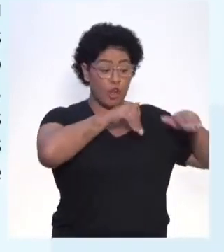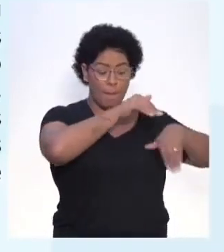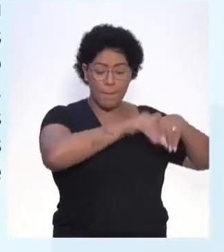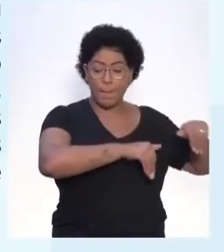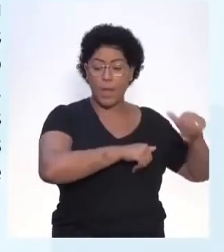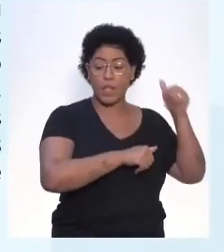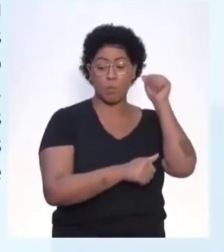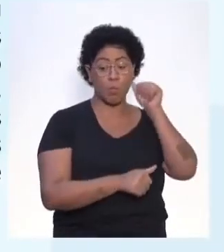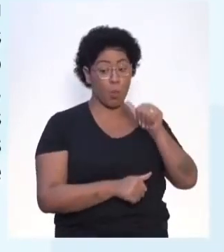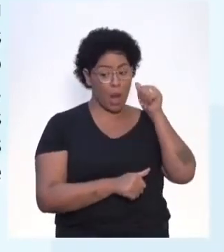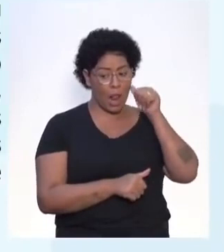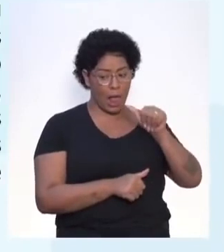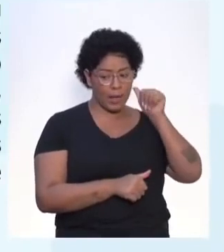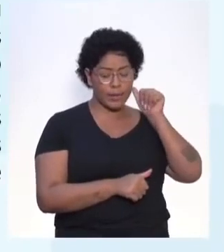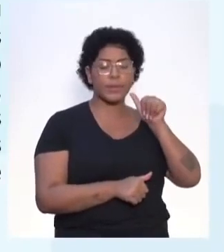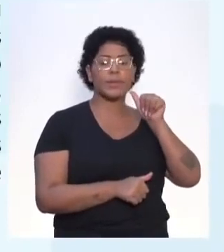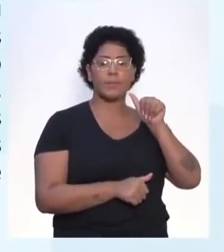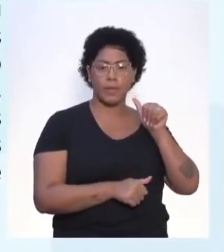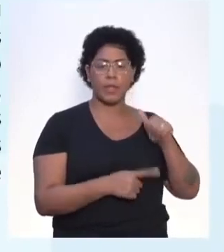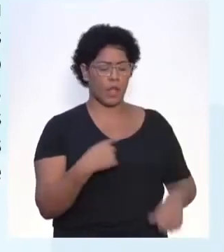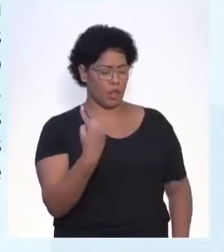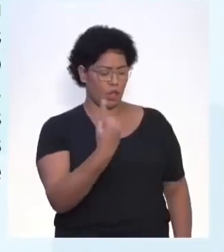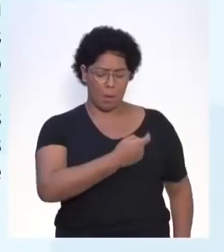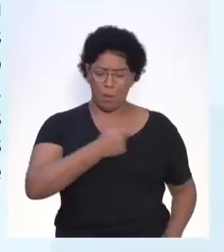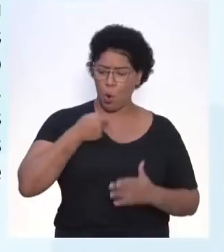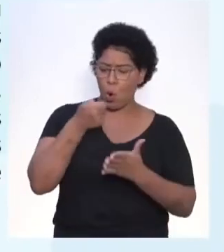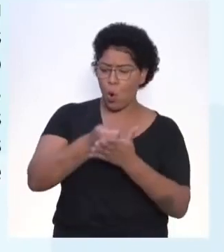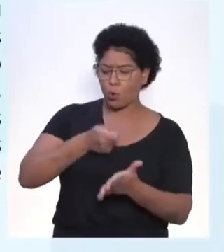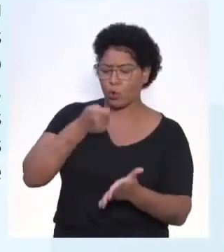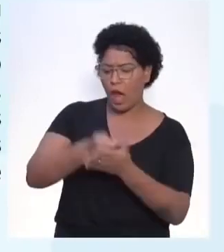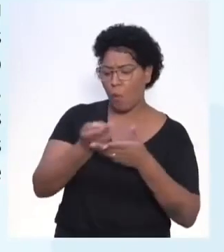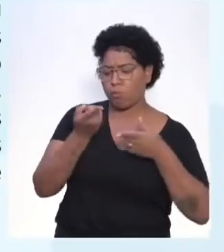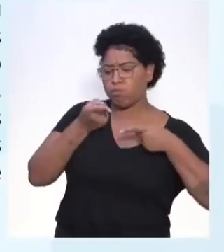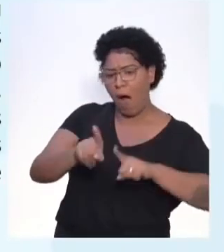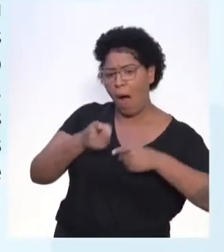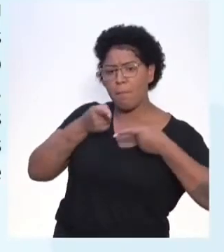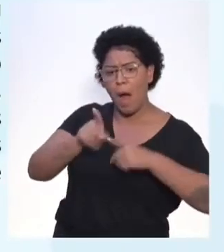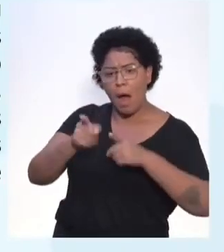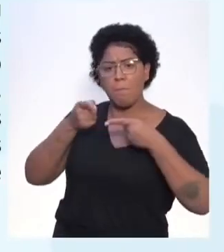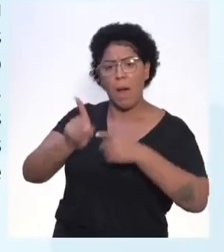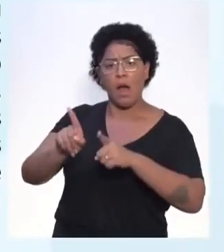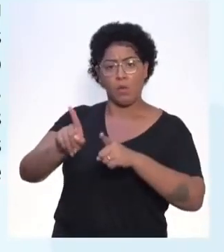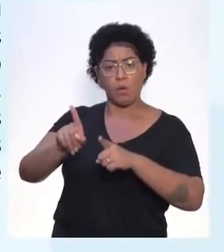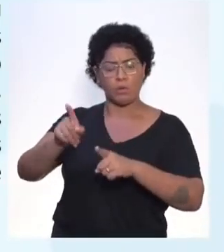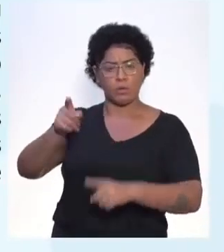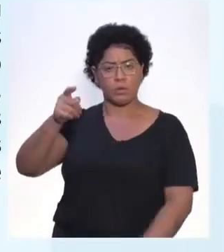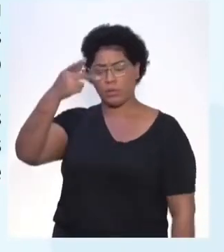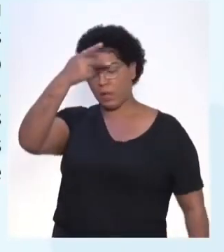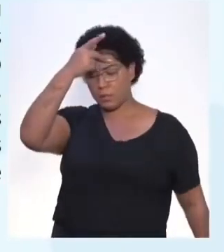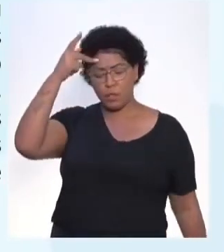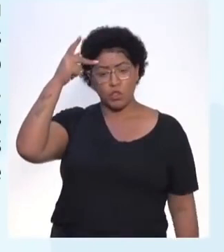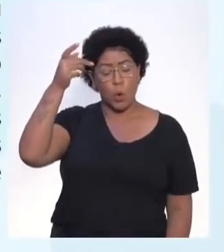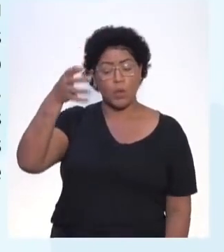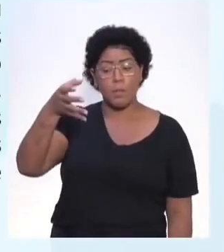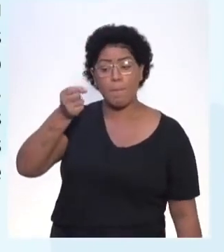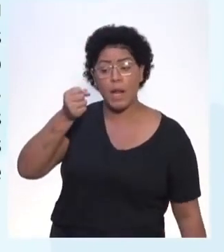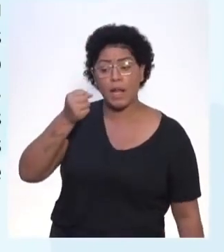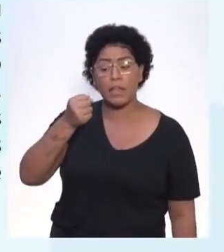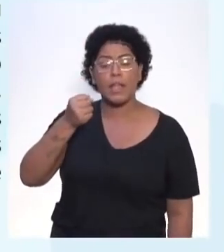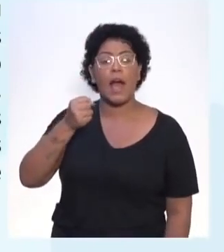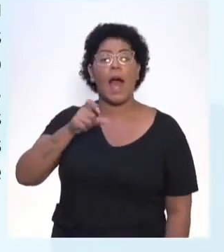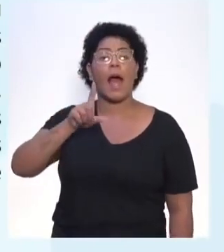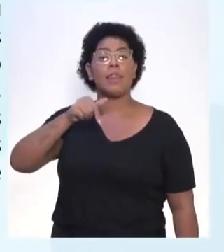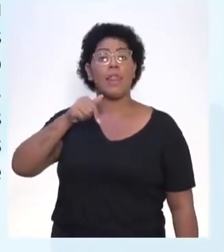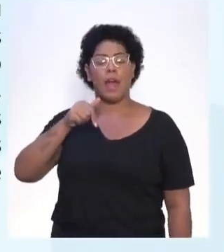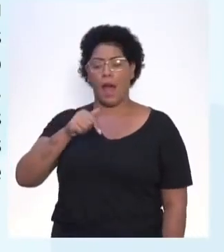companheiras mulheres. Nós iremos lutar contra o homem branco. Nós iremos lutar até que a última de nós